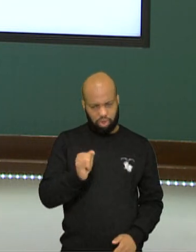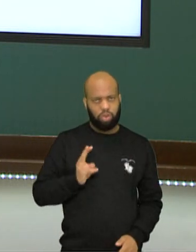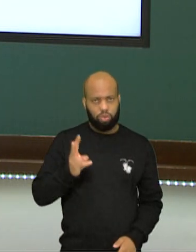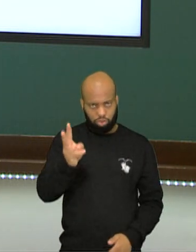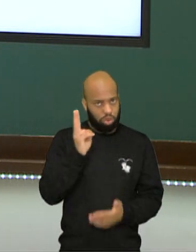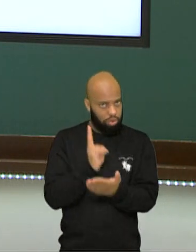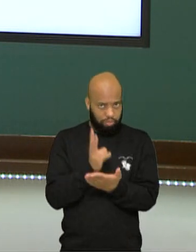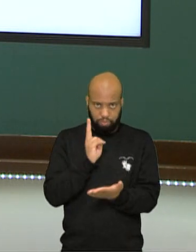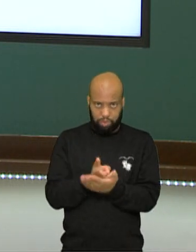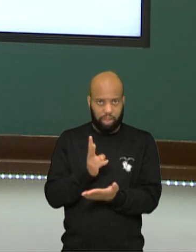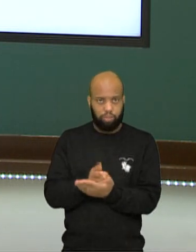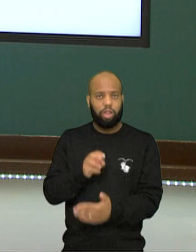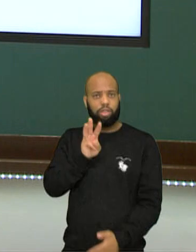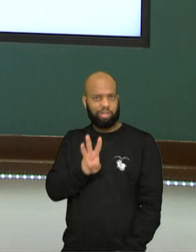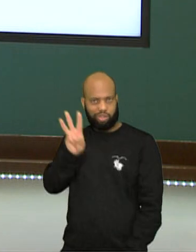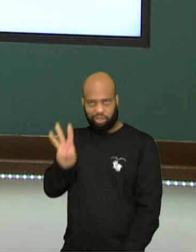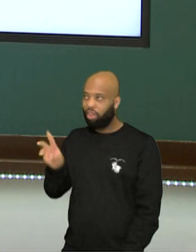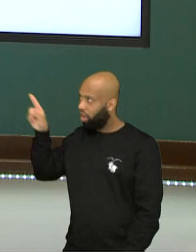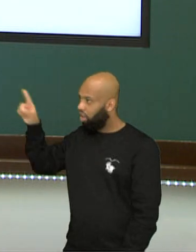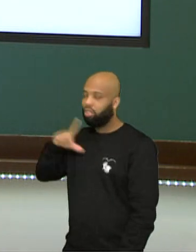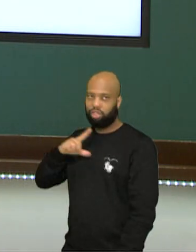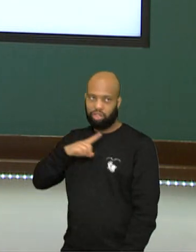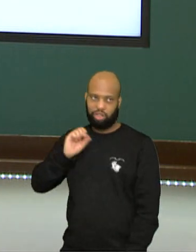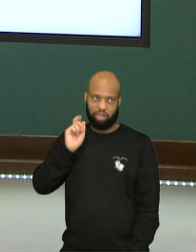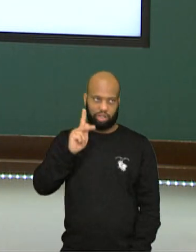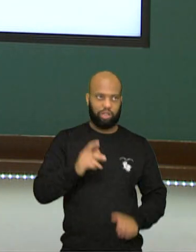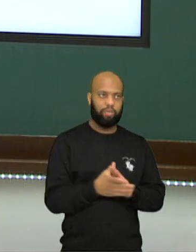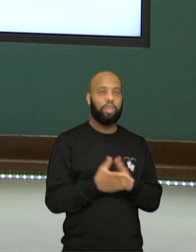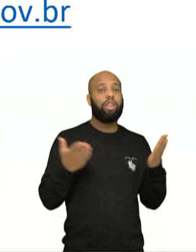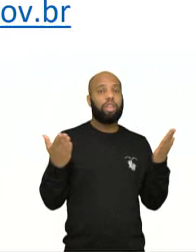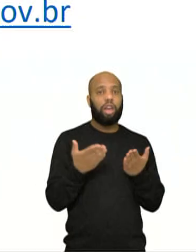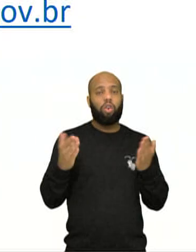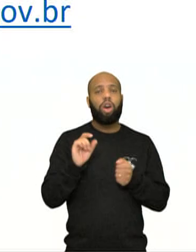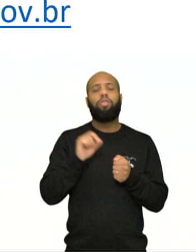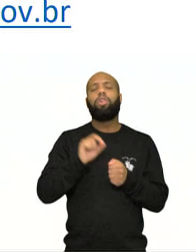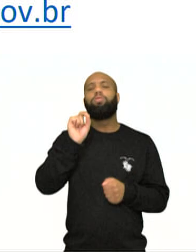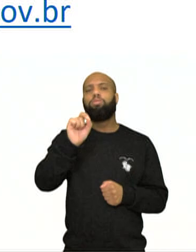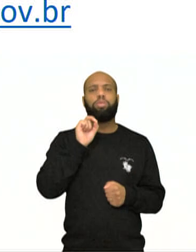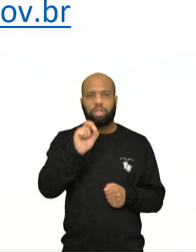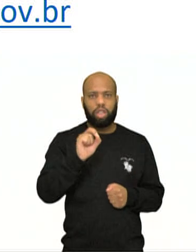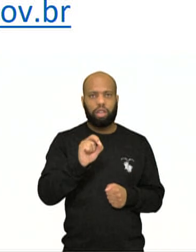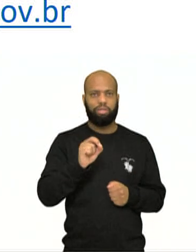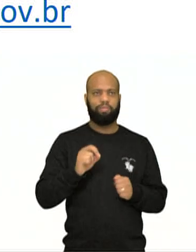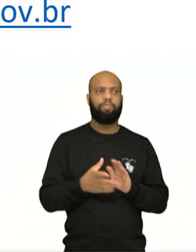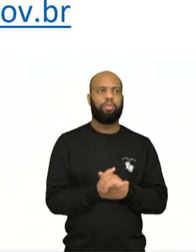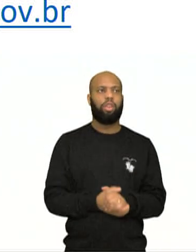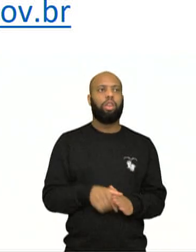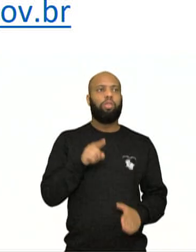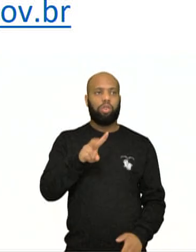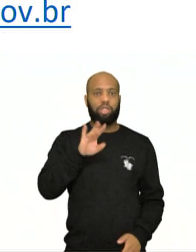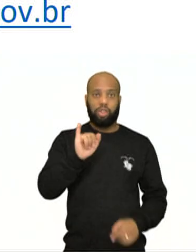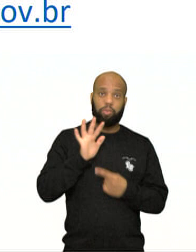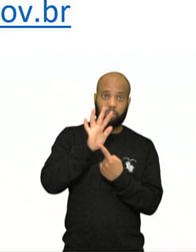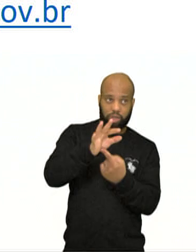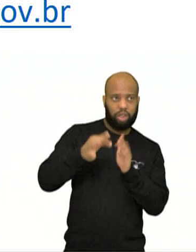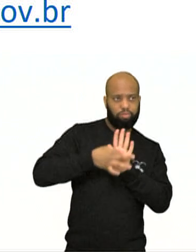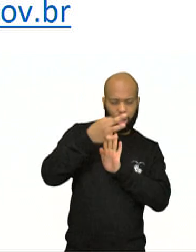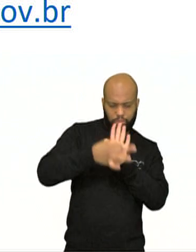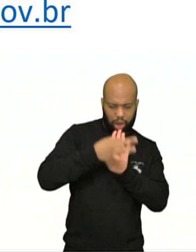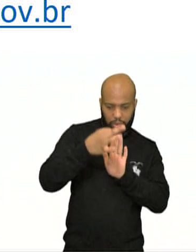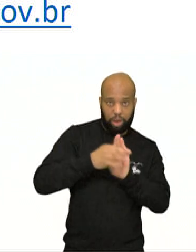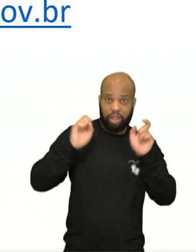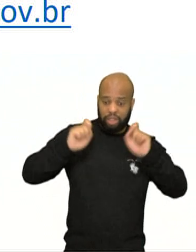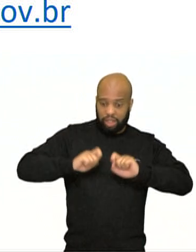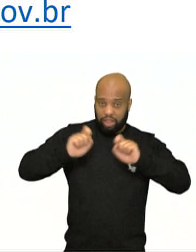a utilização da plataforma Redação Paraná. O que você deve fazer na argumentação? Apresente argumentos que